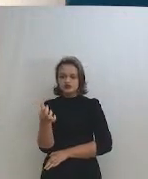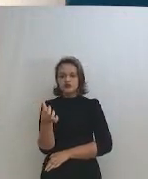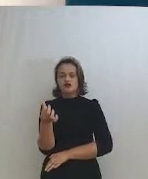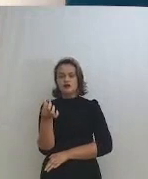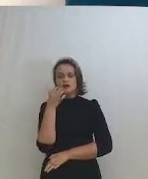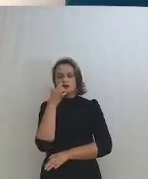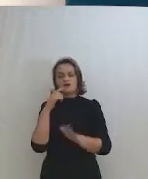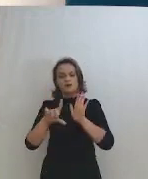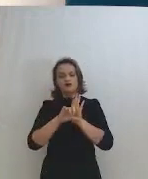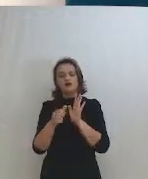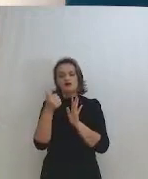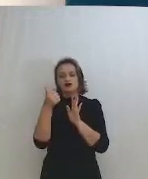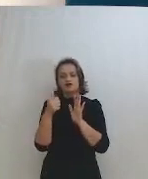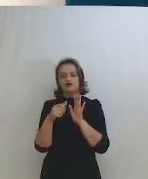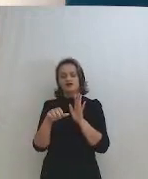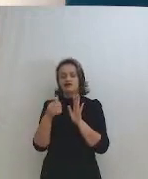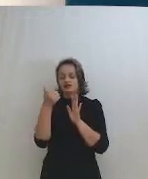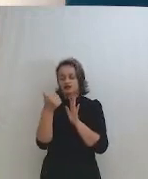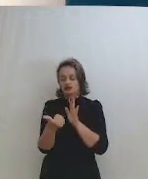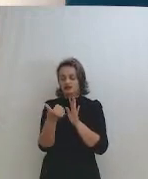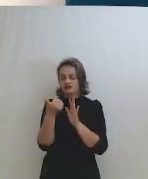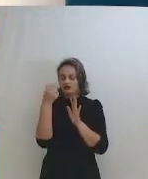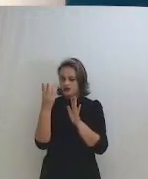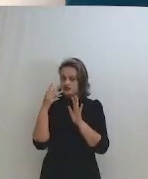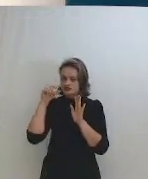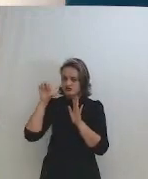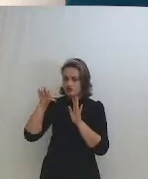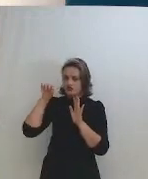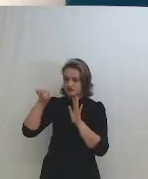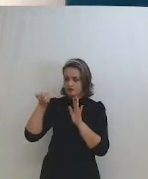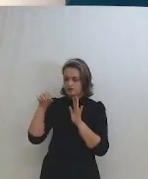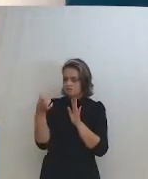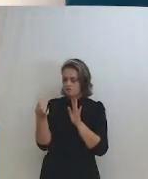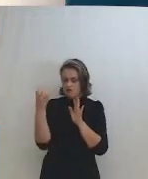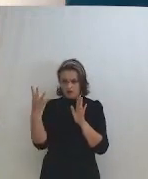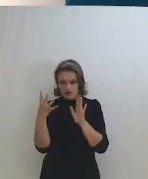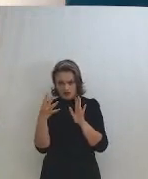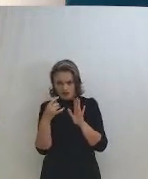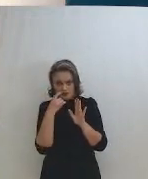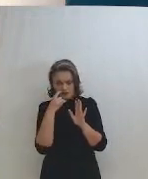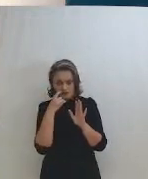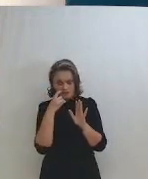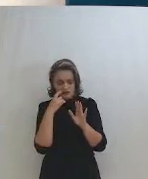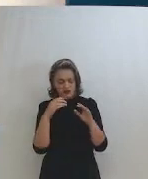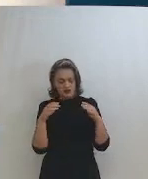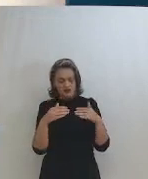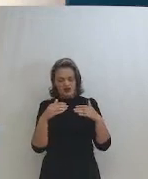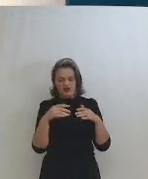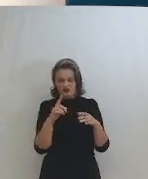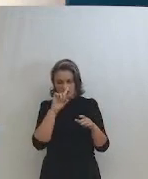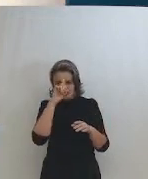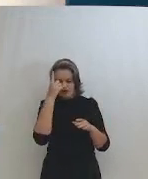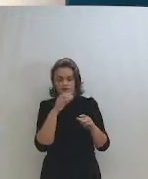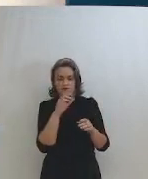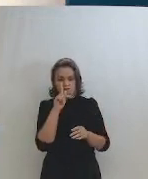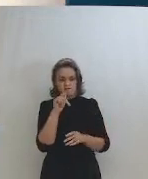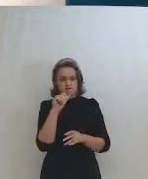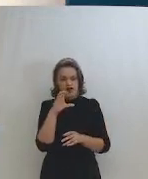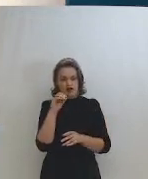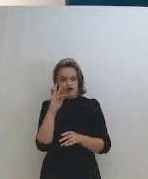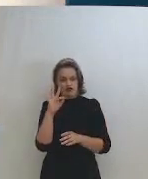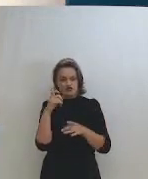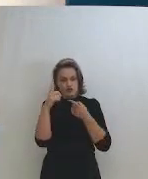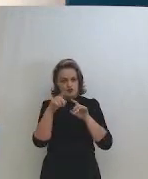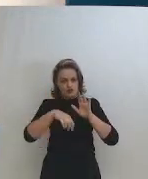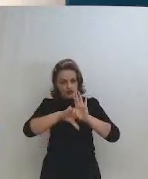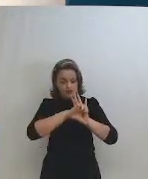13.964, que é conhecida como o pacote anticrime, deve ser afastada porque ela se aplica genericamente a todas as prisões